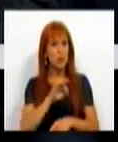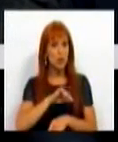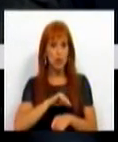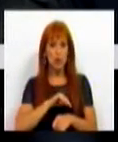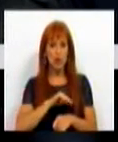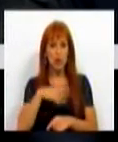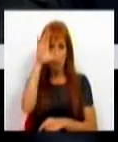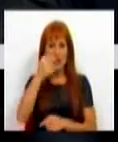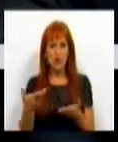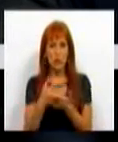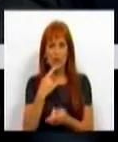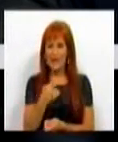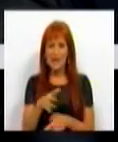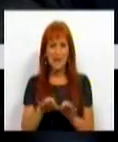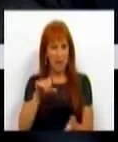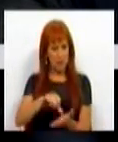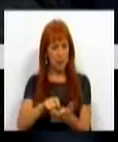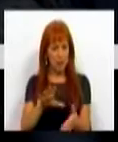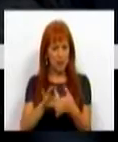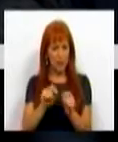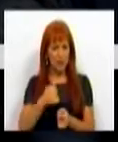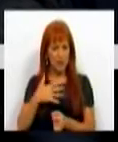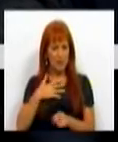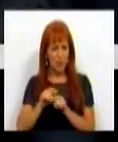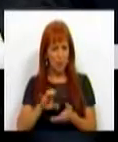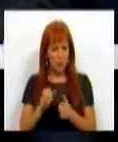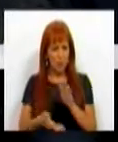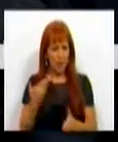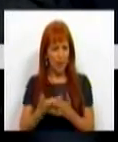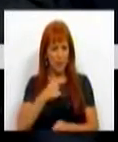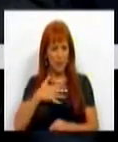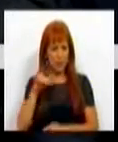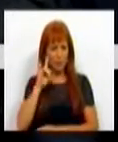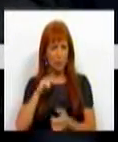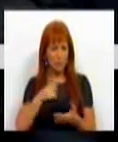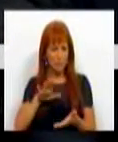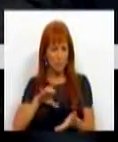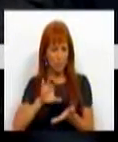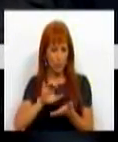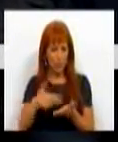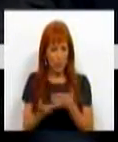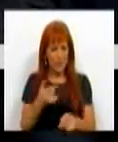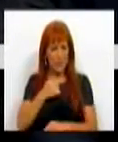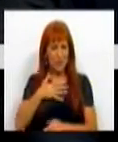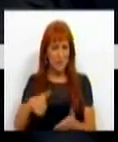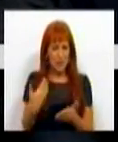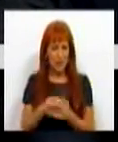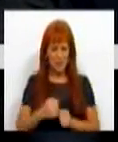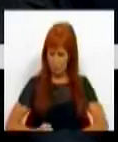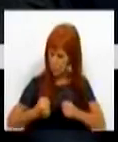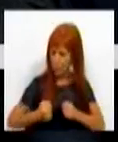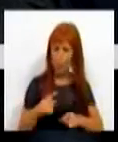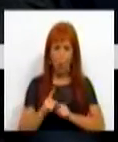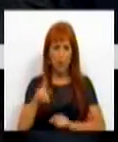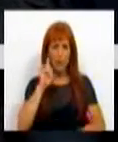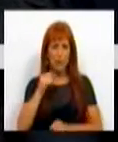senhor Ministro da Economia colocou como central, que tem a ver a questão das empresas e a capitalização das empresas e a importância de as capitalizar e de as tornar mais robustas para